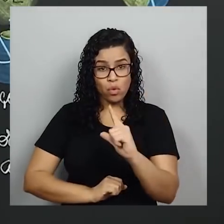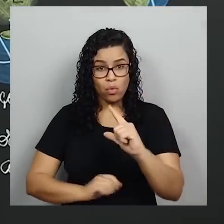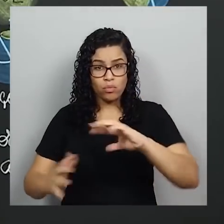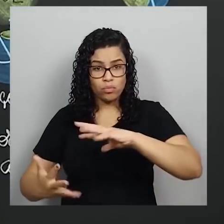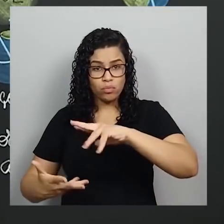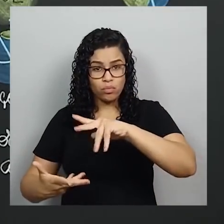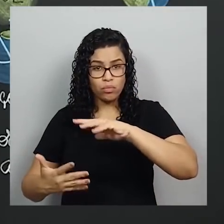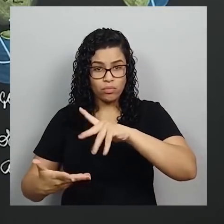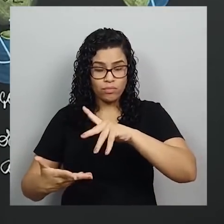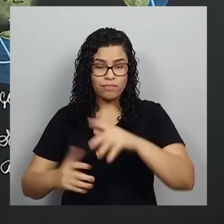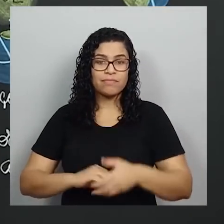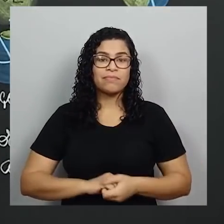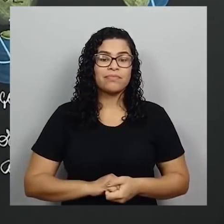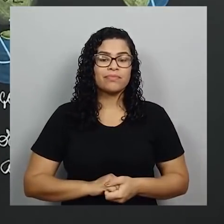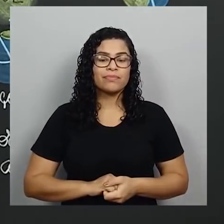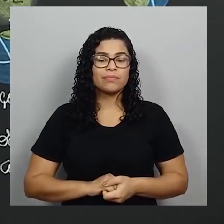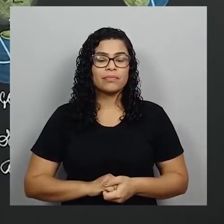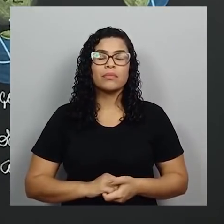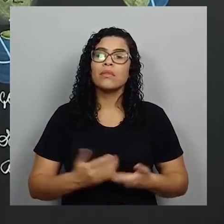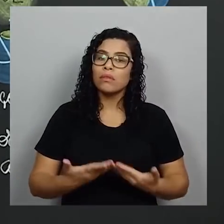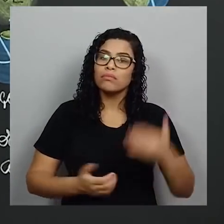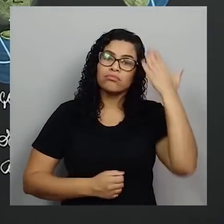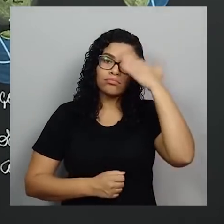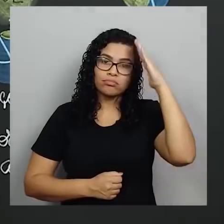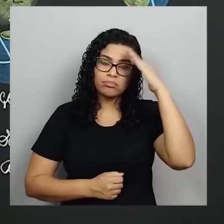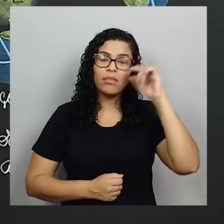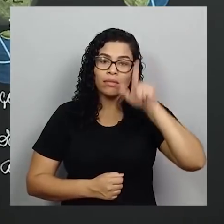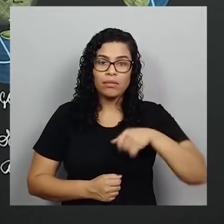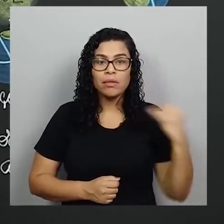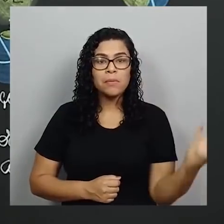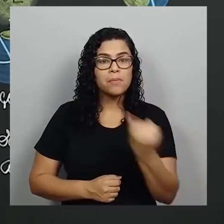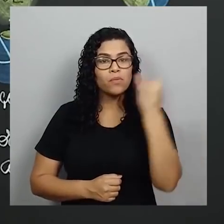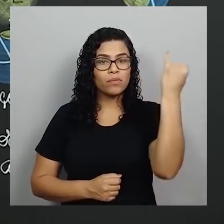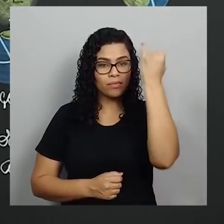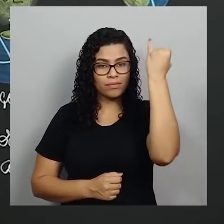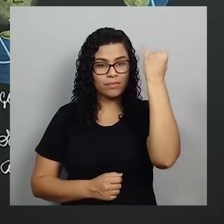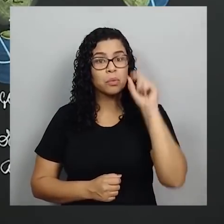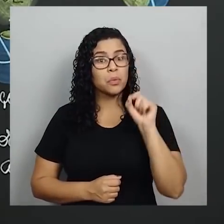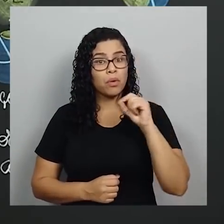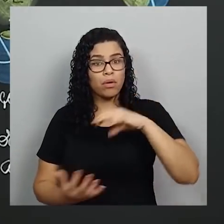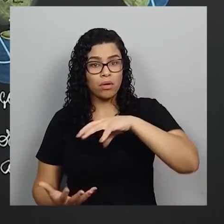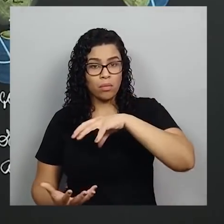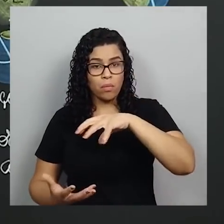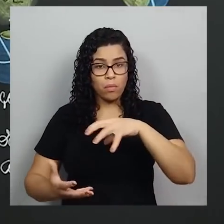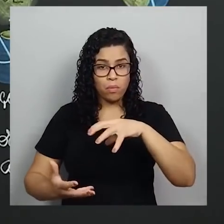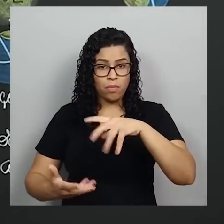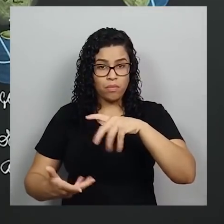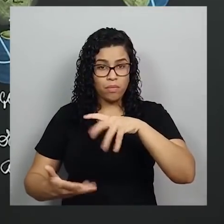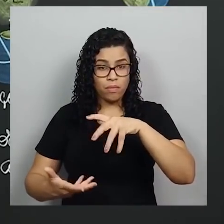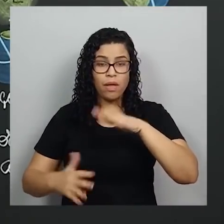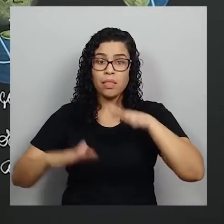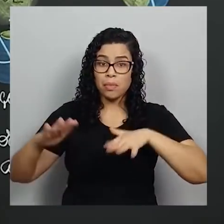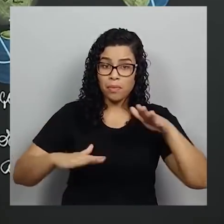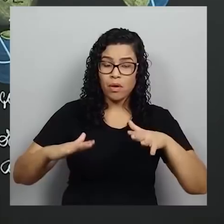esse ângulo aí. Tranquilo? Se tá, entendi então que isso é muito importante. O eixo de inclinação da Terra é muito importante para o